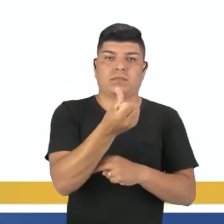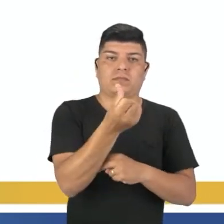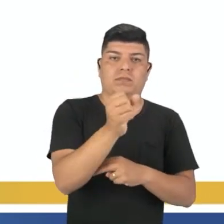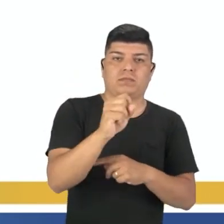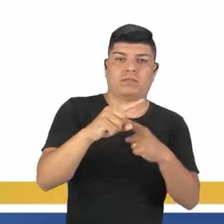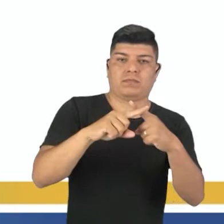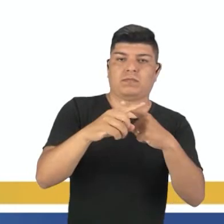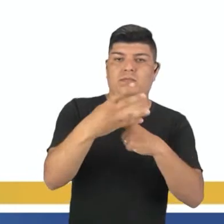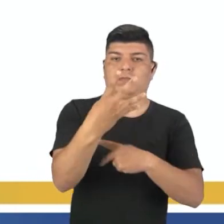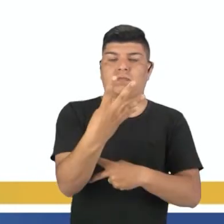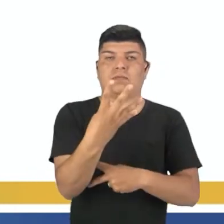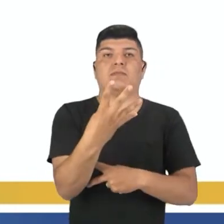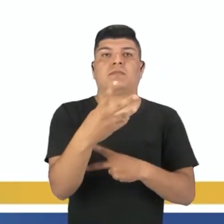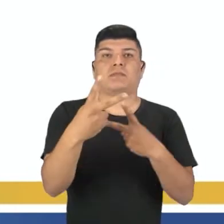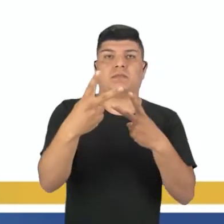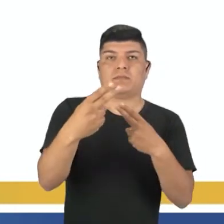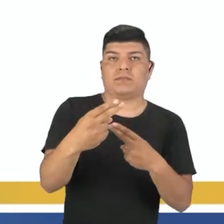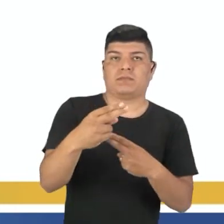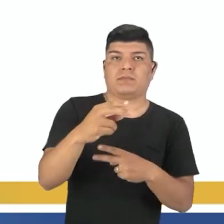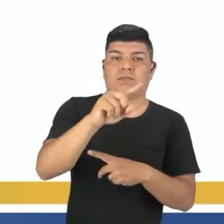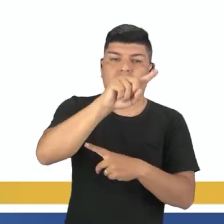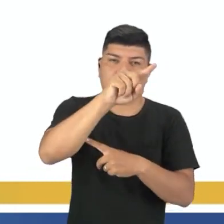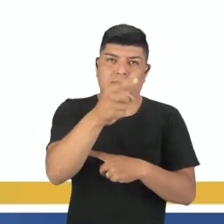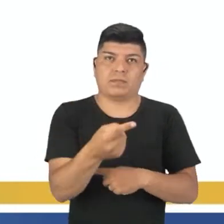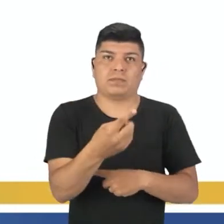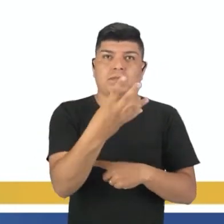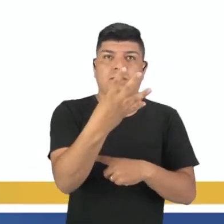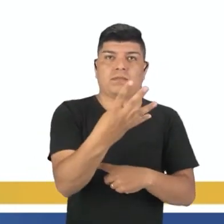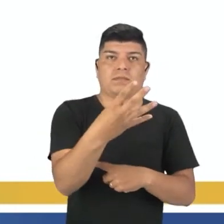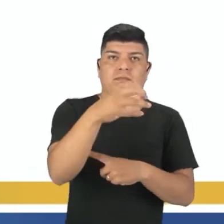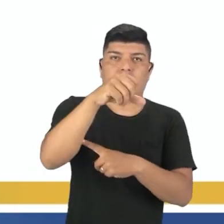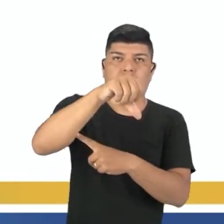373,68 vezes 4 é igual a